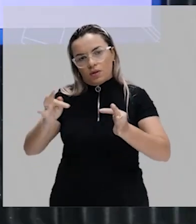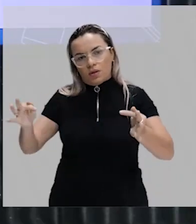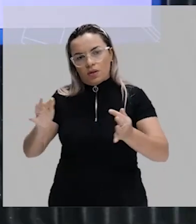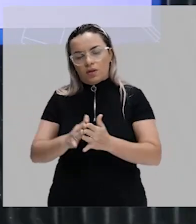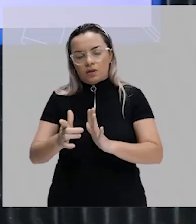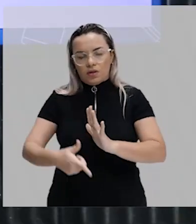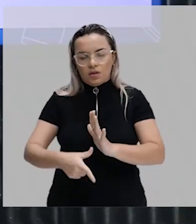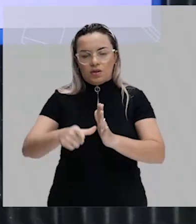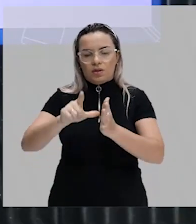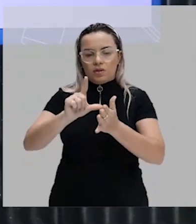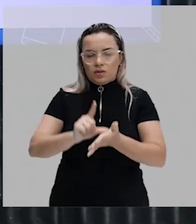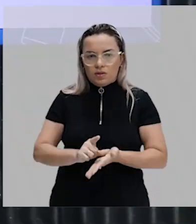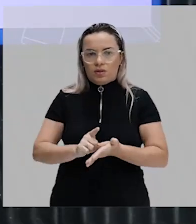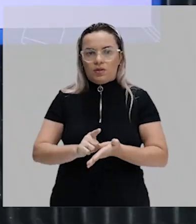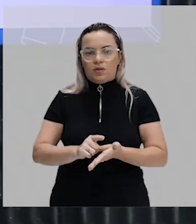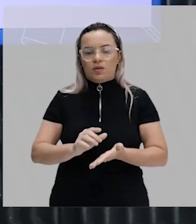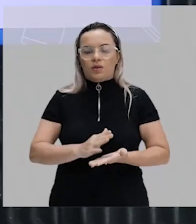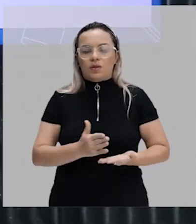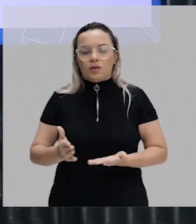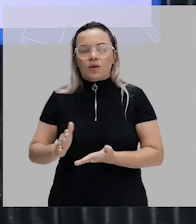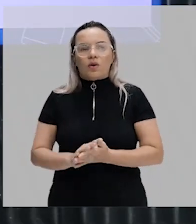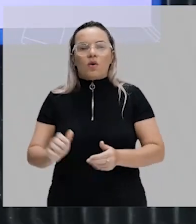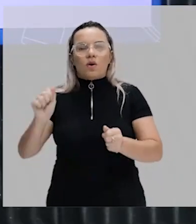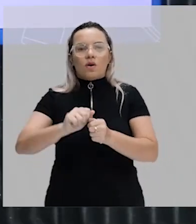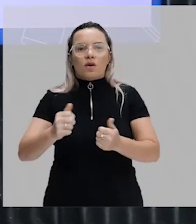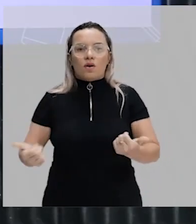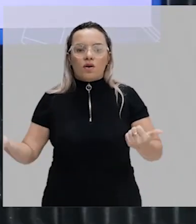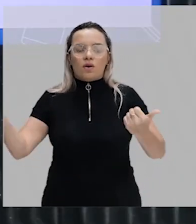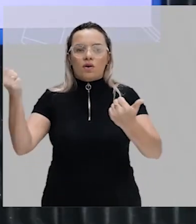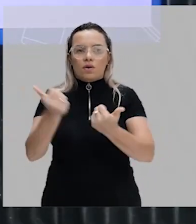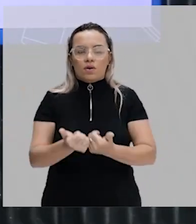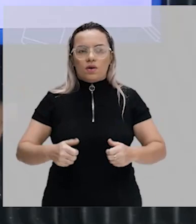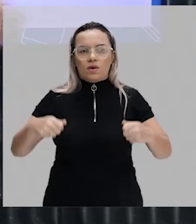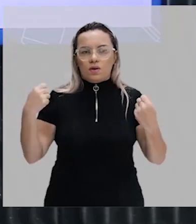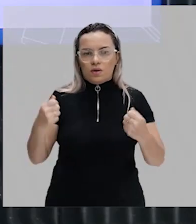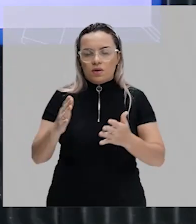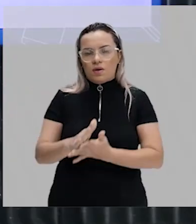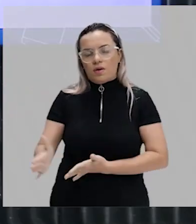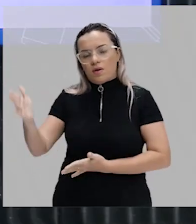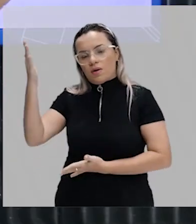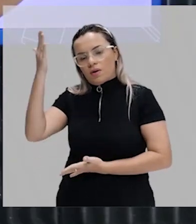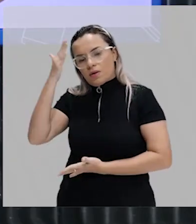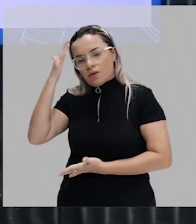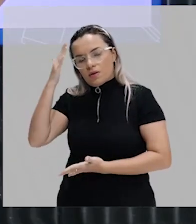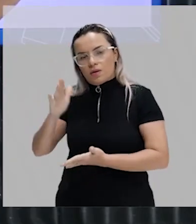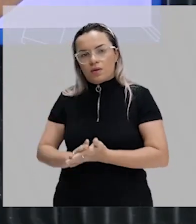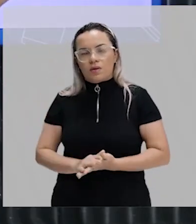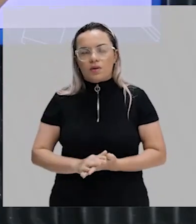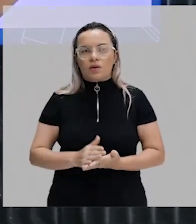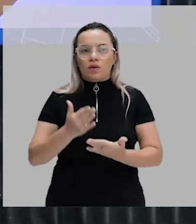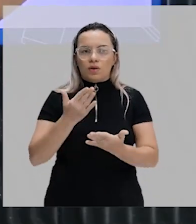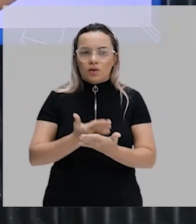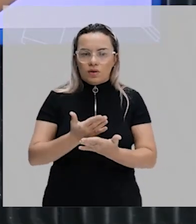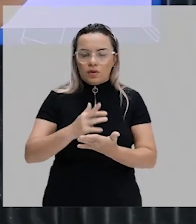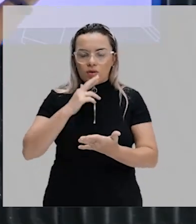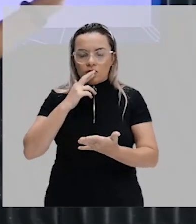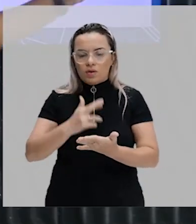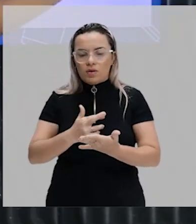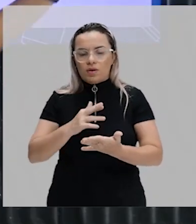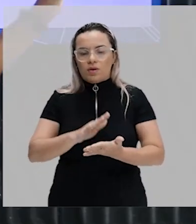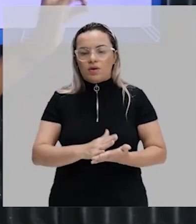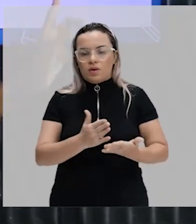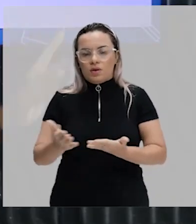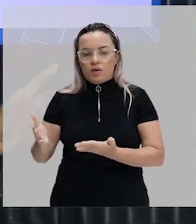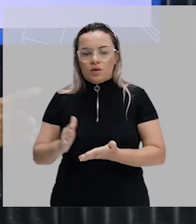anterior, tá? Então, quando eu faço essas substituições aqui, eu preciso que você entenda que eu estou trabalhando isso aqui como R2 e